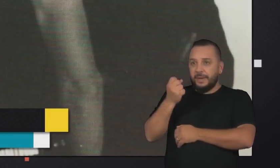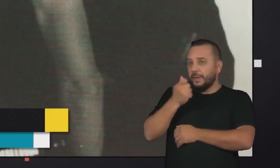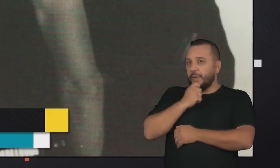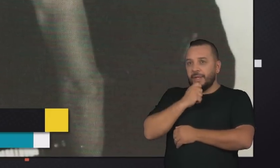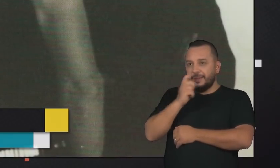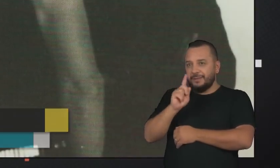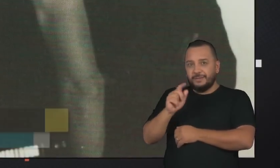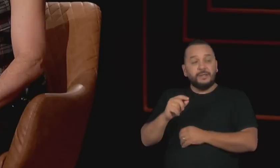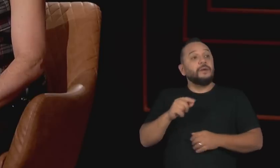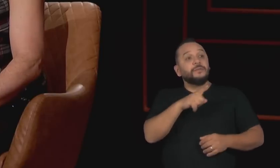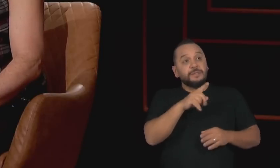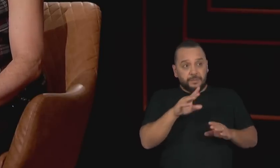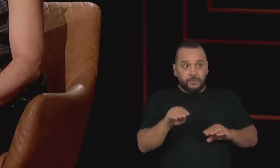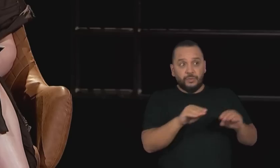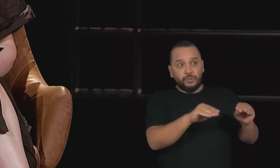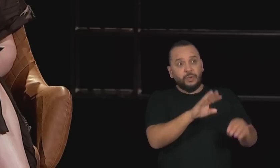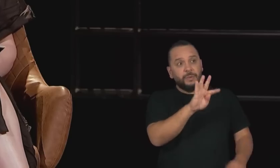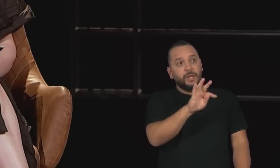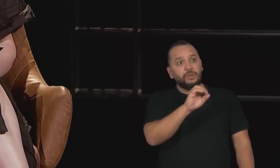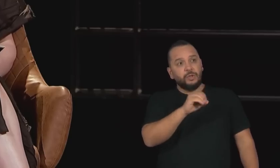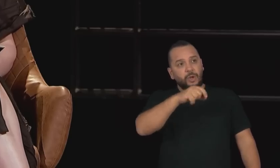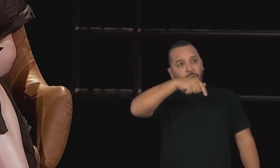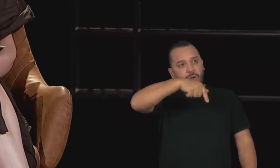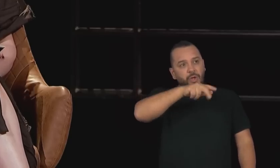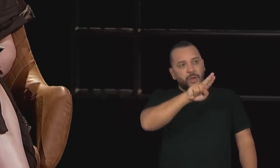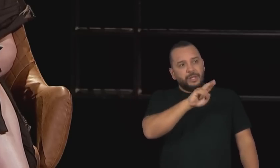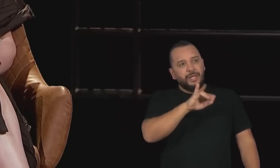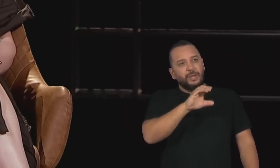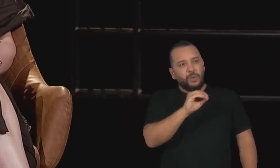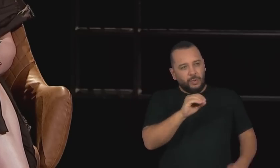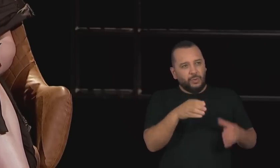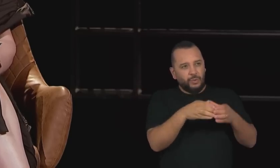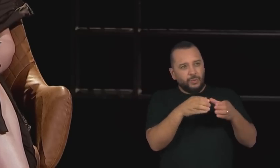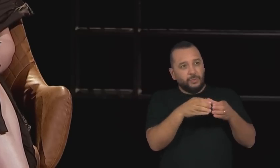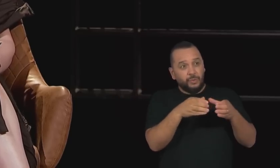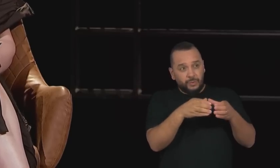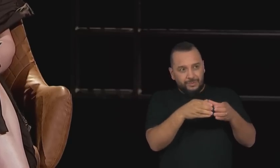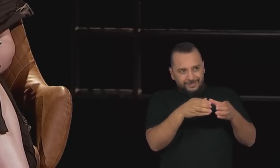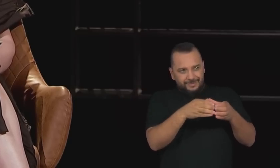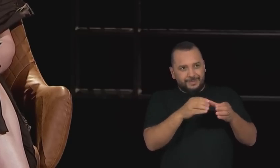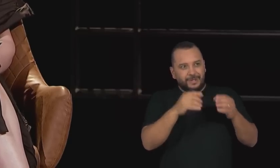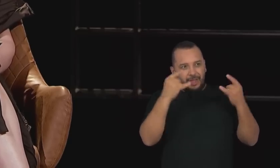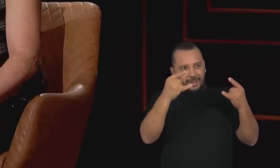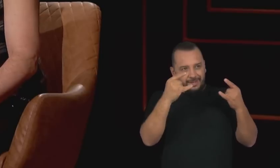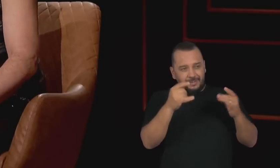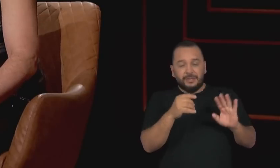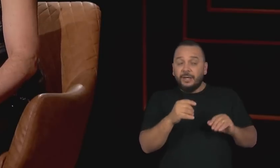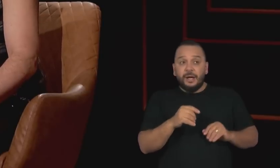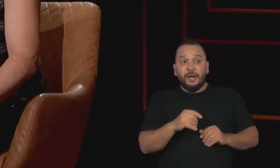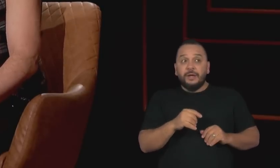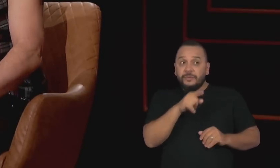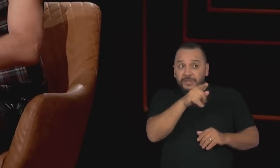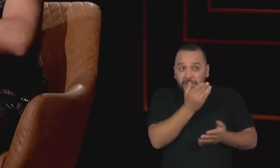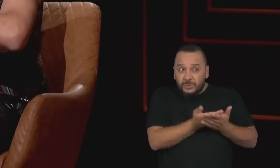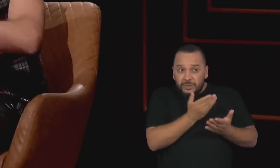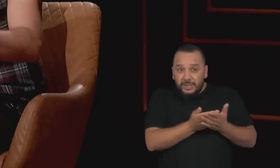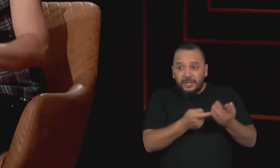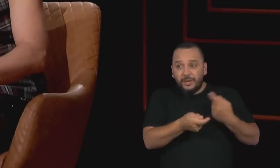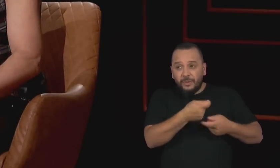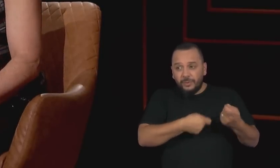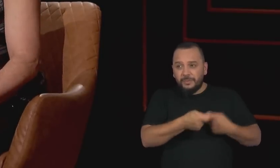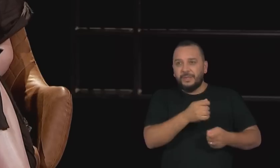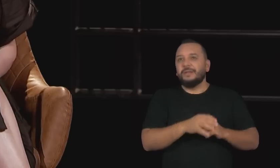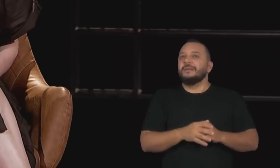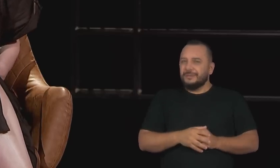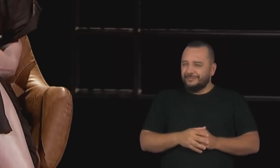foi na Tóquio. Aí foi na Tóquio. Mas você estava cursando economia. Sim, economia, na PUC, e não tinha Nada a